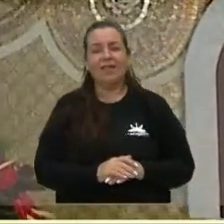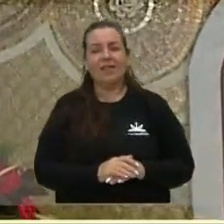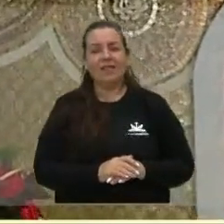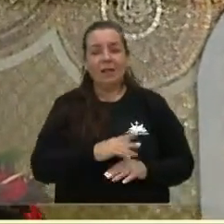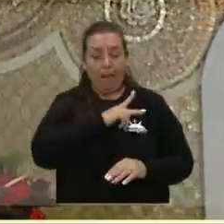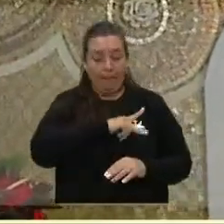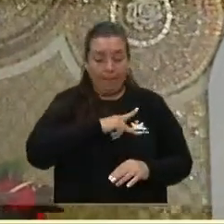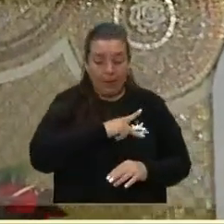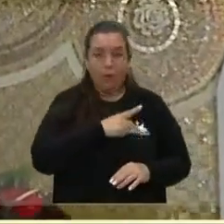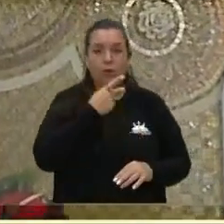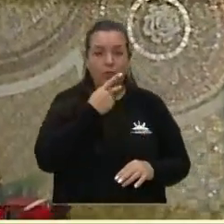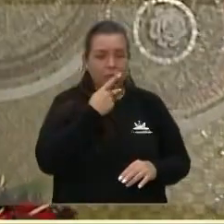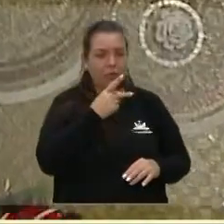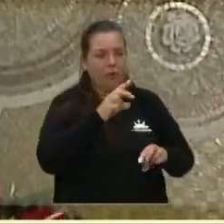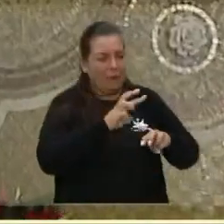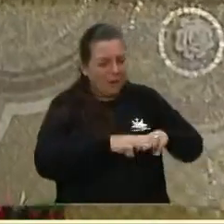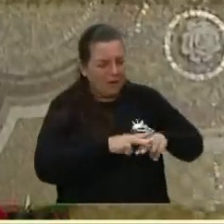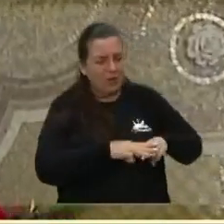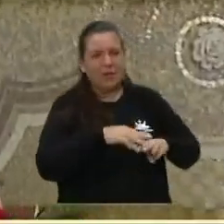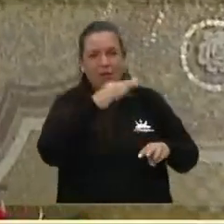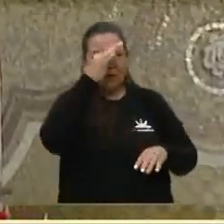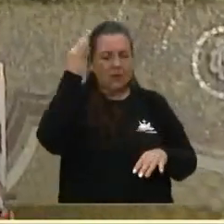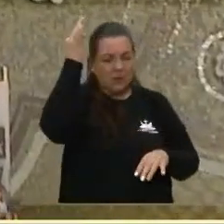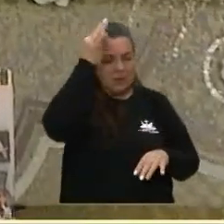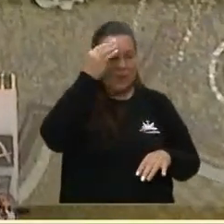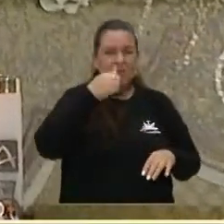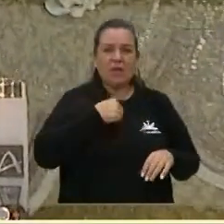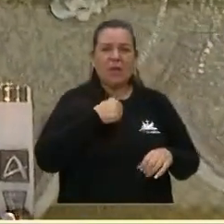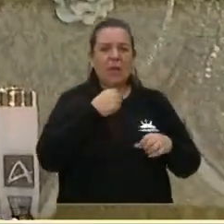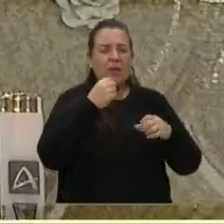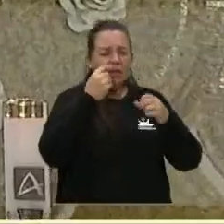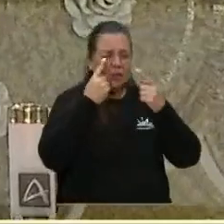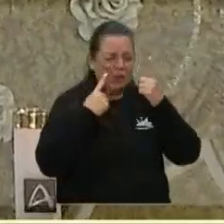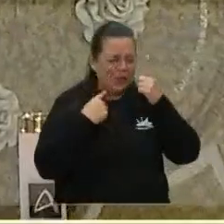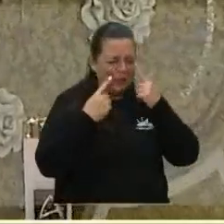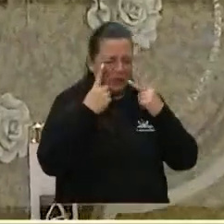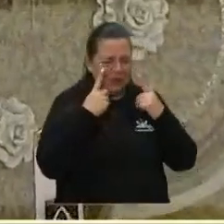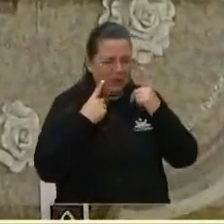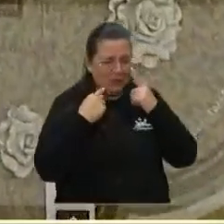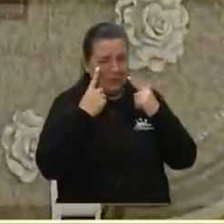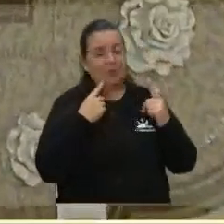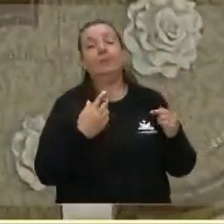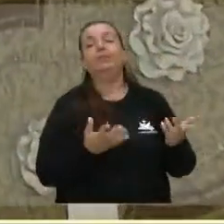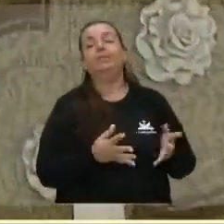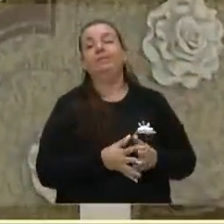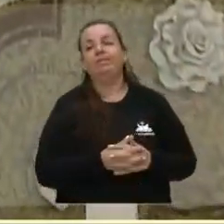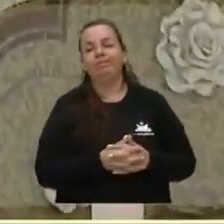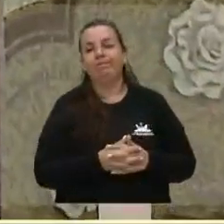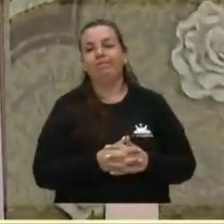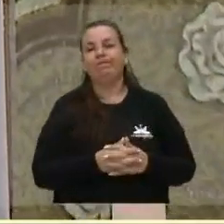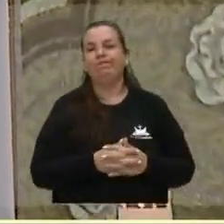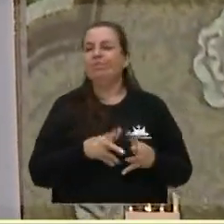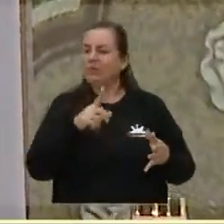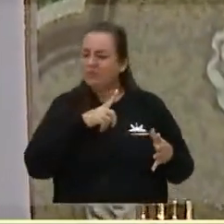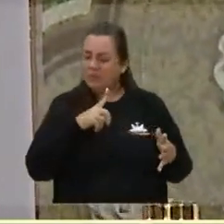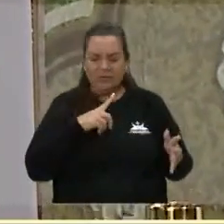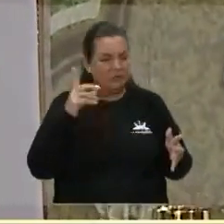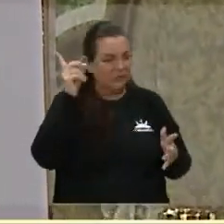Paulo dizendo, como prisioneiro do Espírito, eu derramei lágrimas, passei